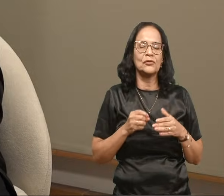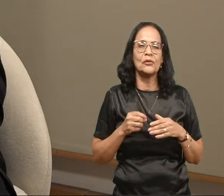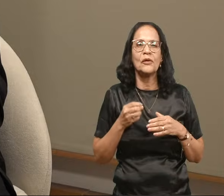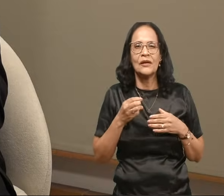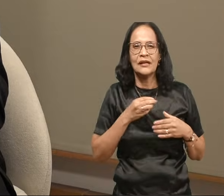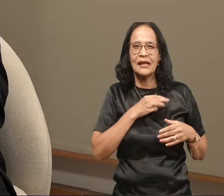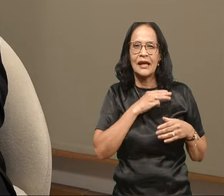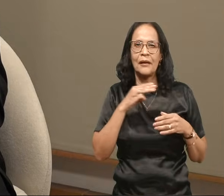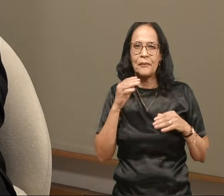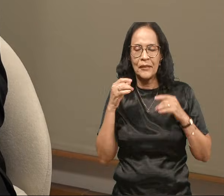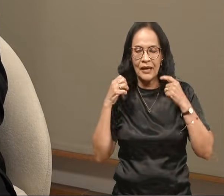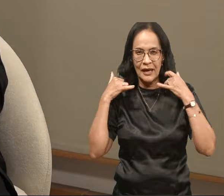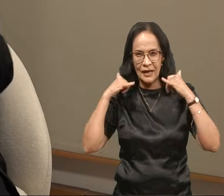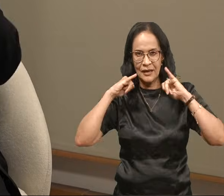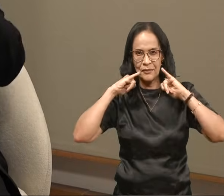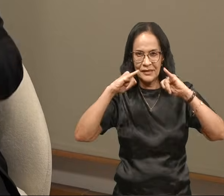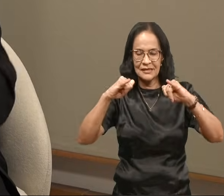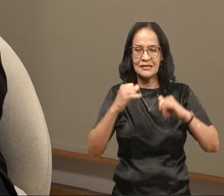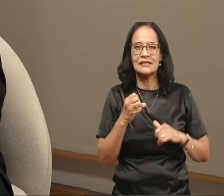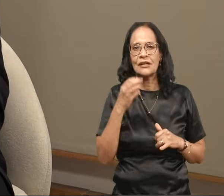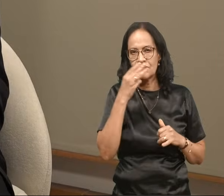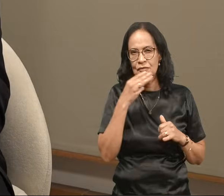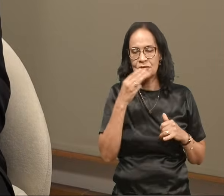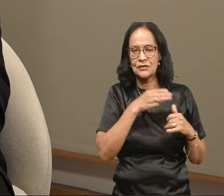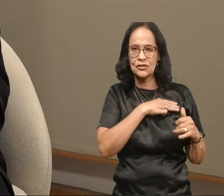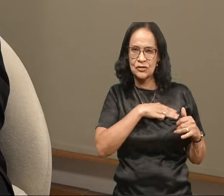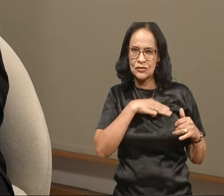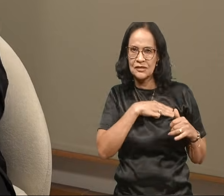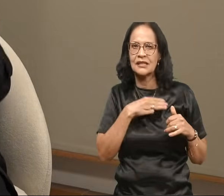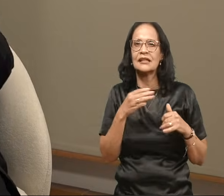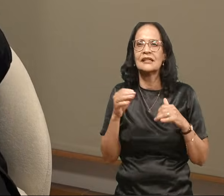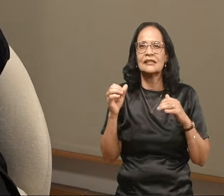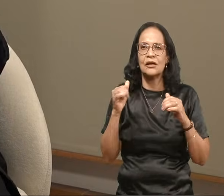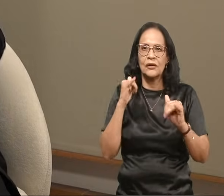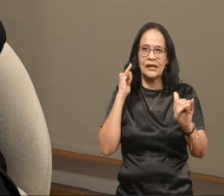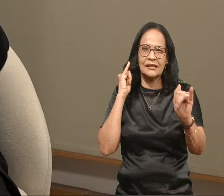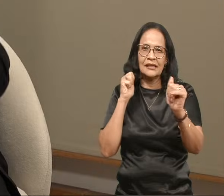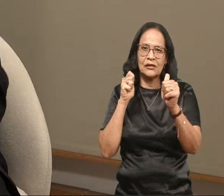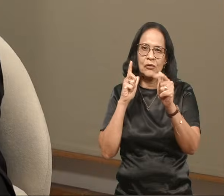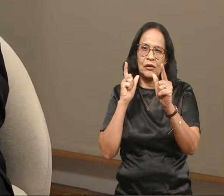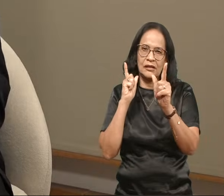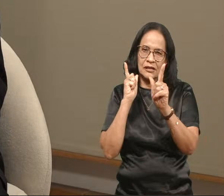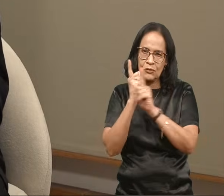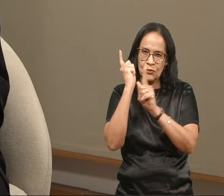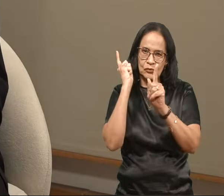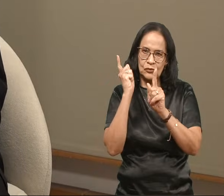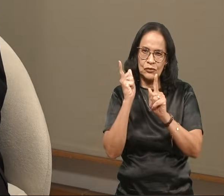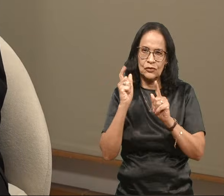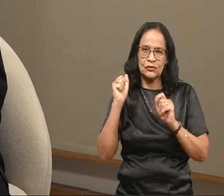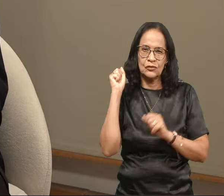entrega total ao Senhor, e nos veremos em um próximo Entre Cultos. Que Deus abençoe. Vamos para o